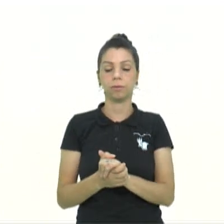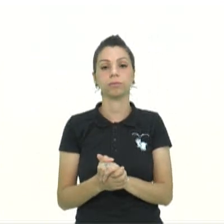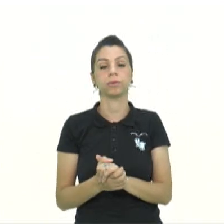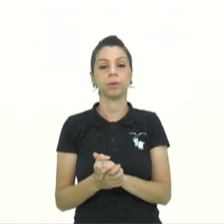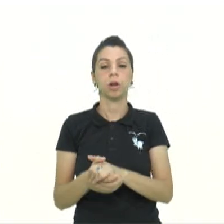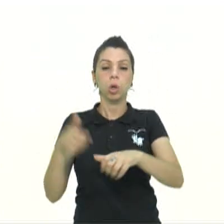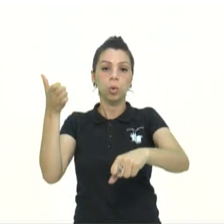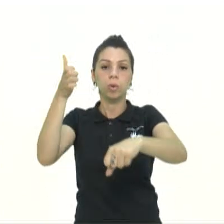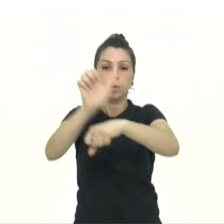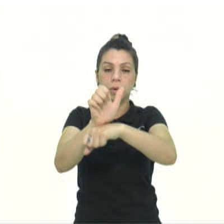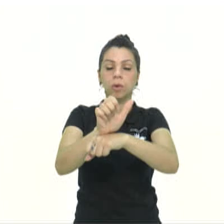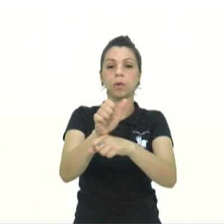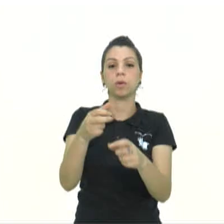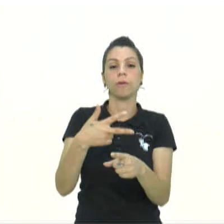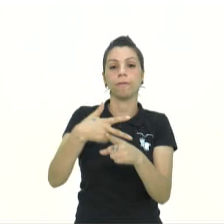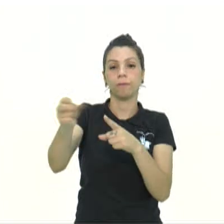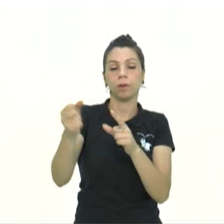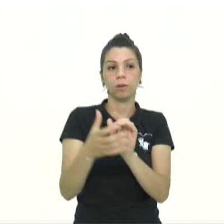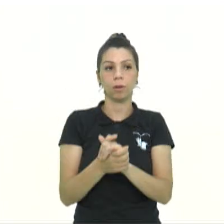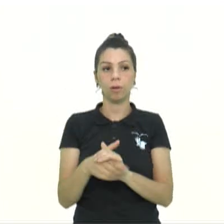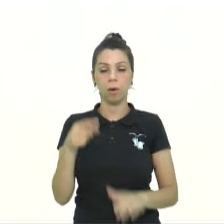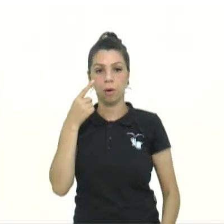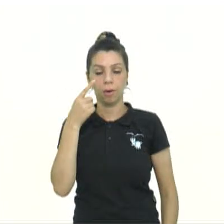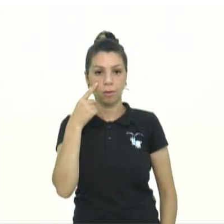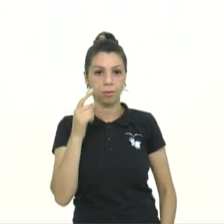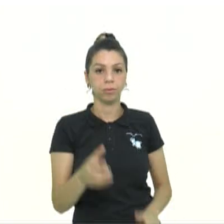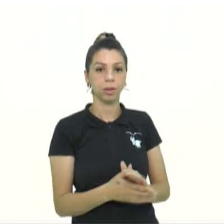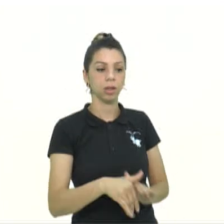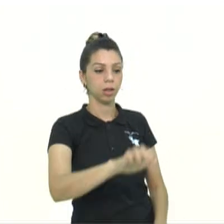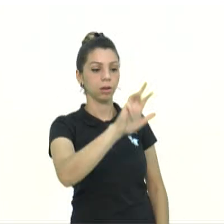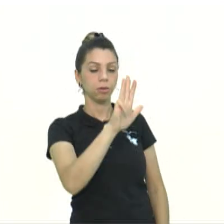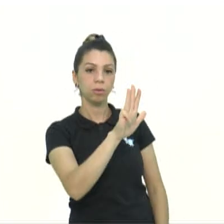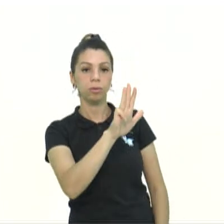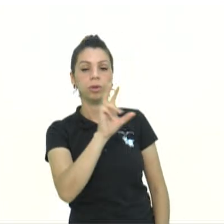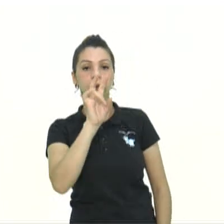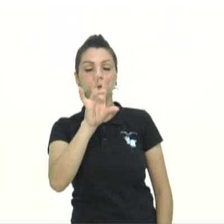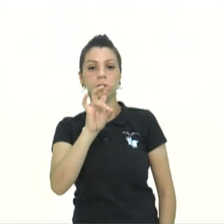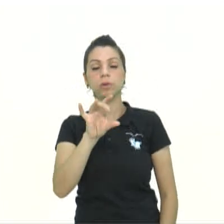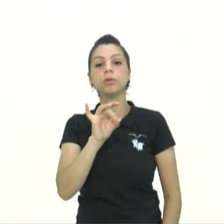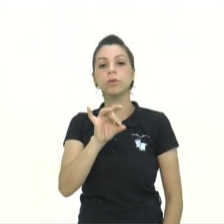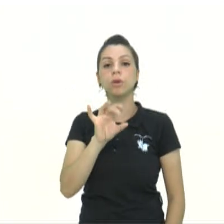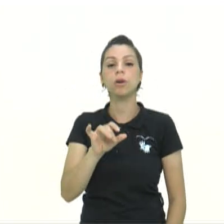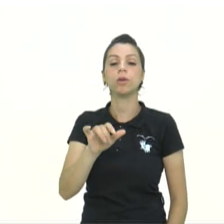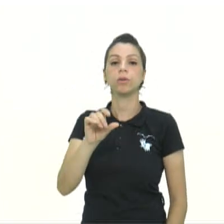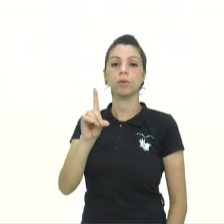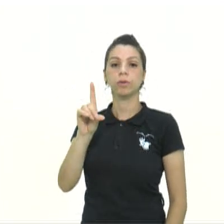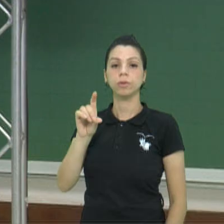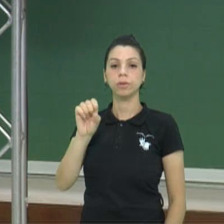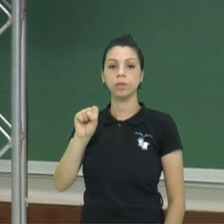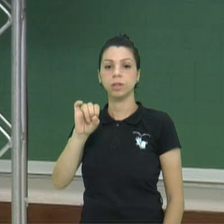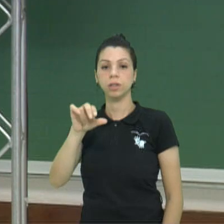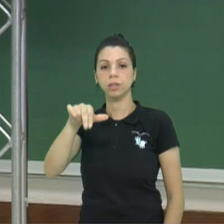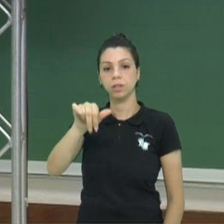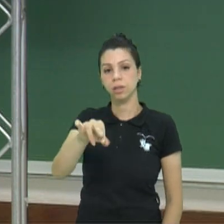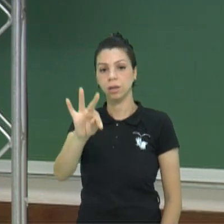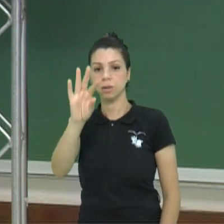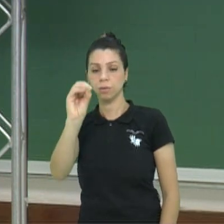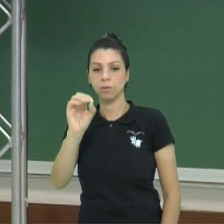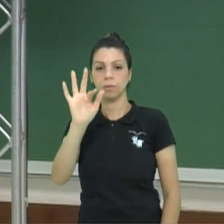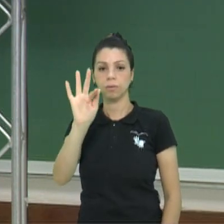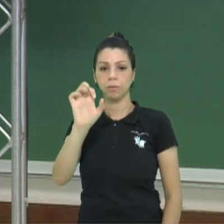laranja, vitória do Leonel Brizola, e o Lula venceu apenas no Distrito Federal. Então você tem Rio Grande do Sul, Santa Catarina e Rio de Janeiro, Leonel